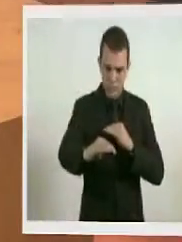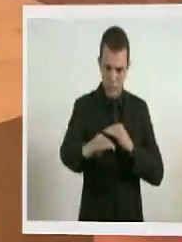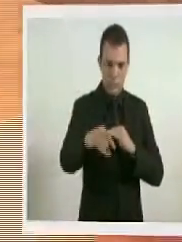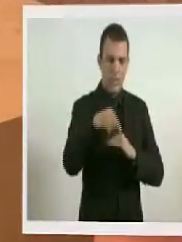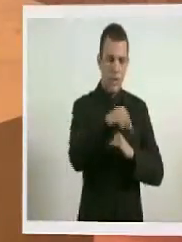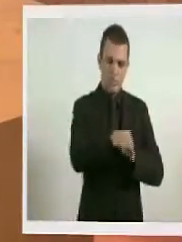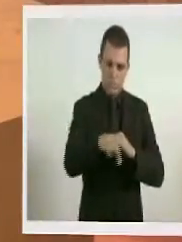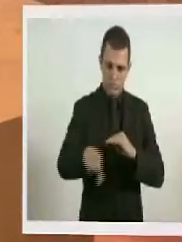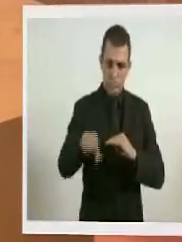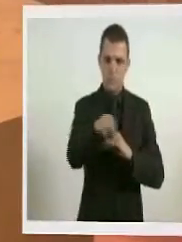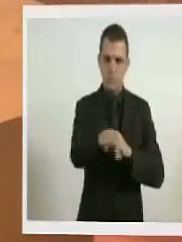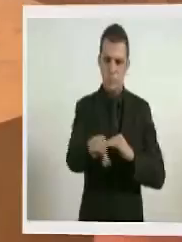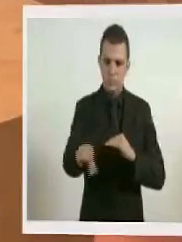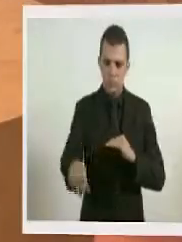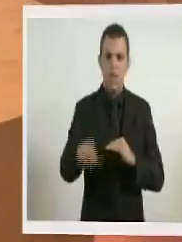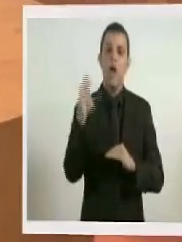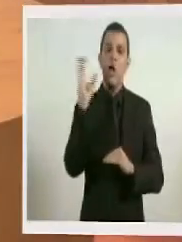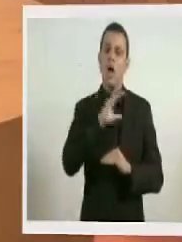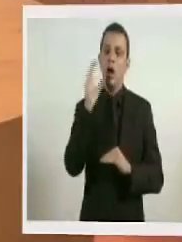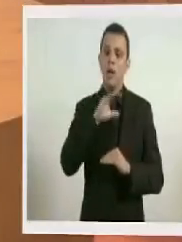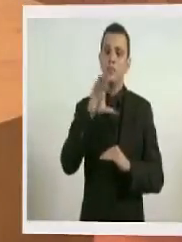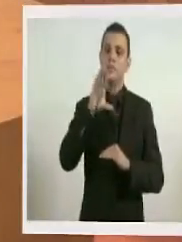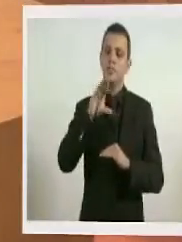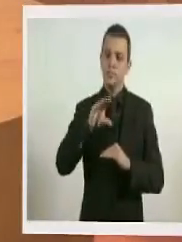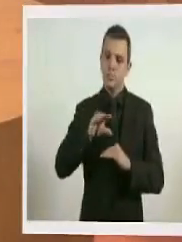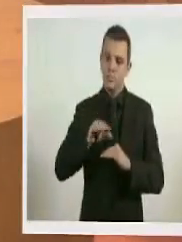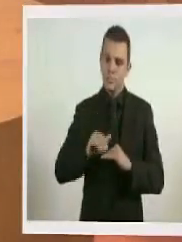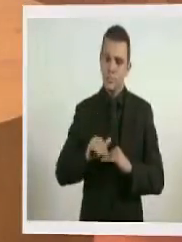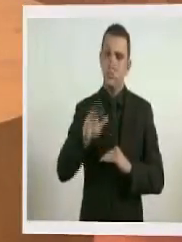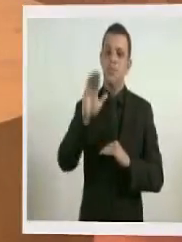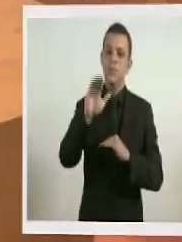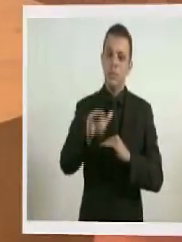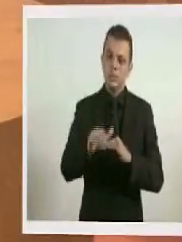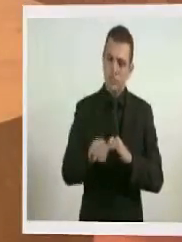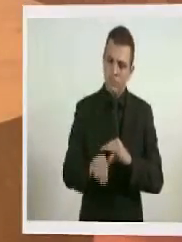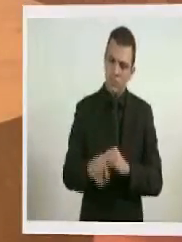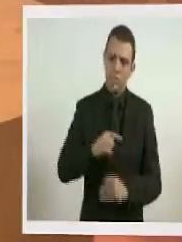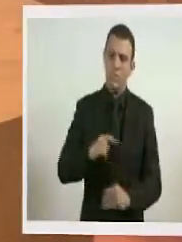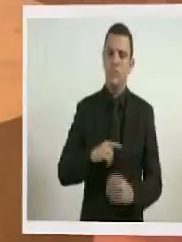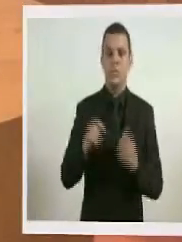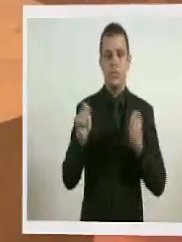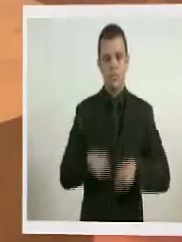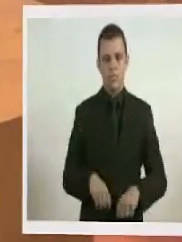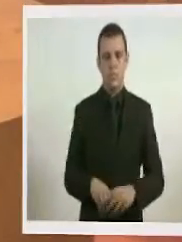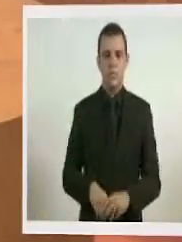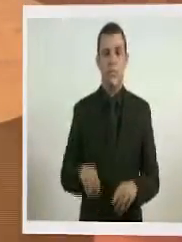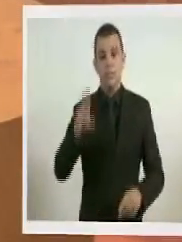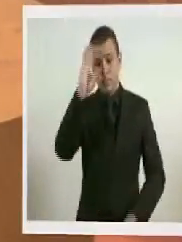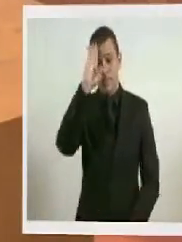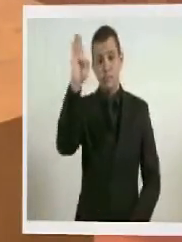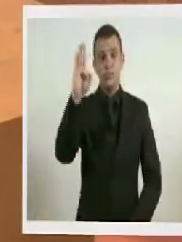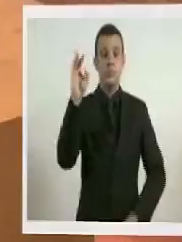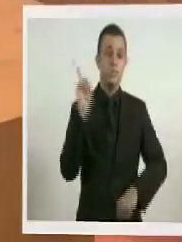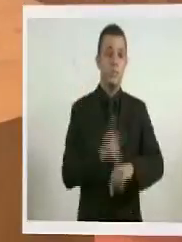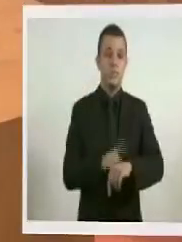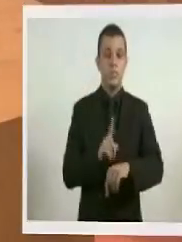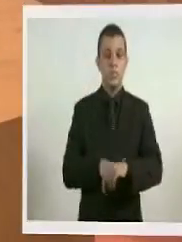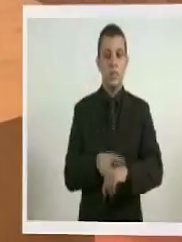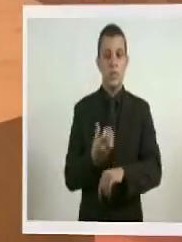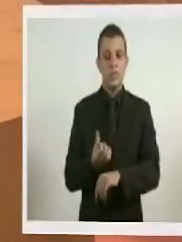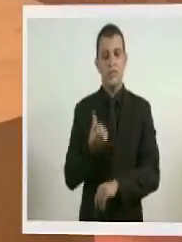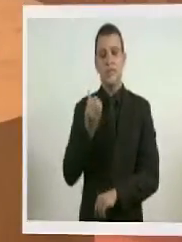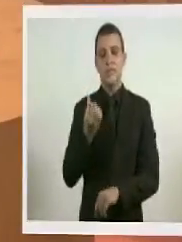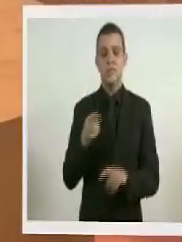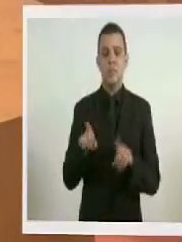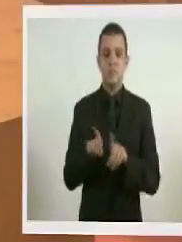Litorânea, para diminuir a velocidade desses carros hoje. E principalmente no horário de pico da cidade,